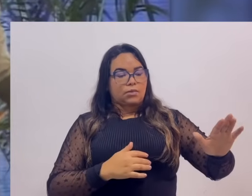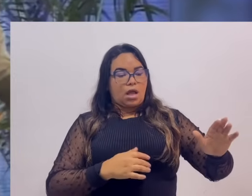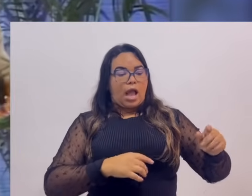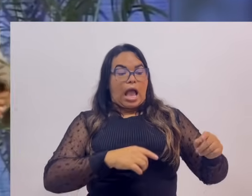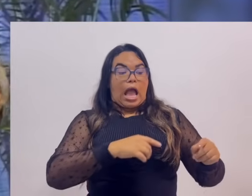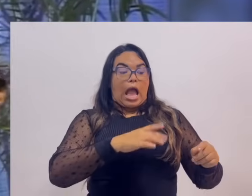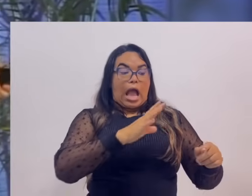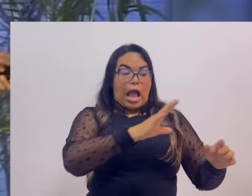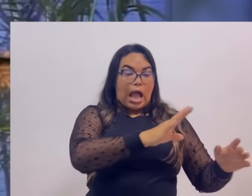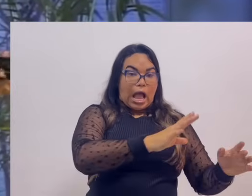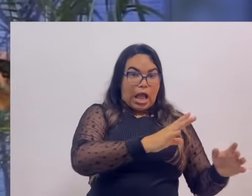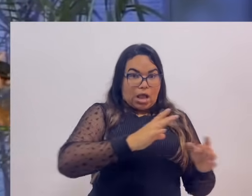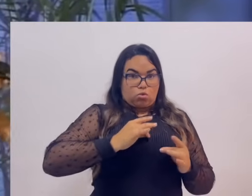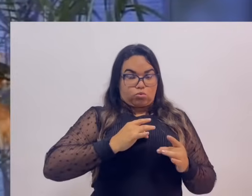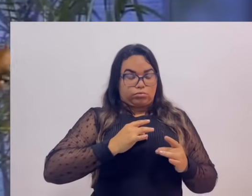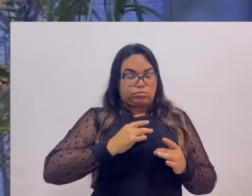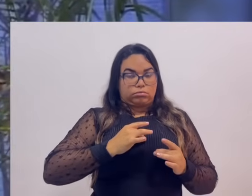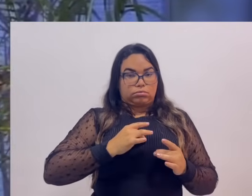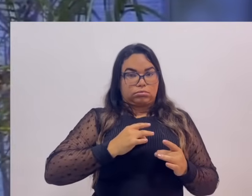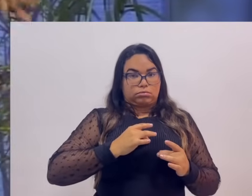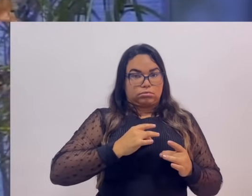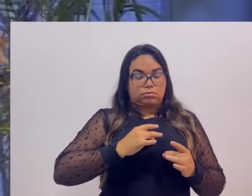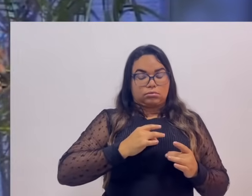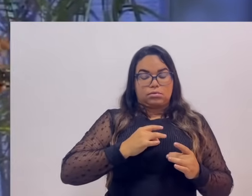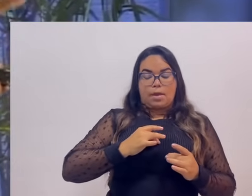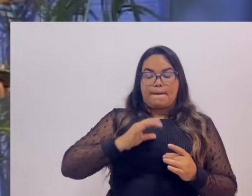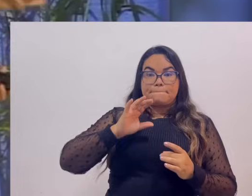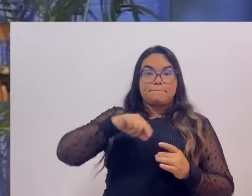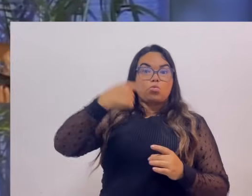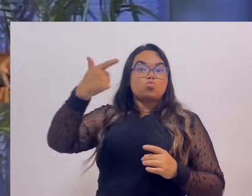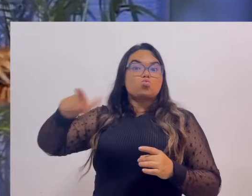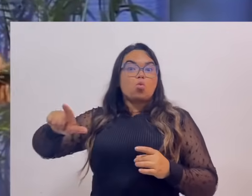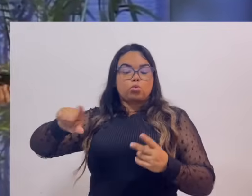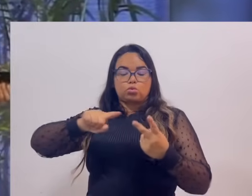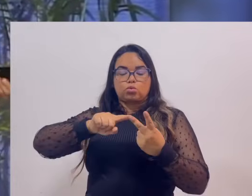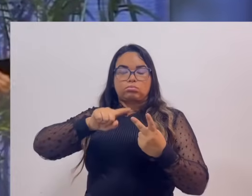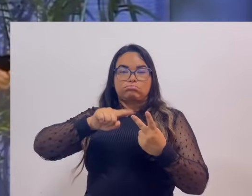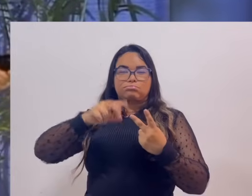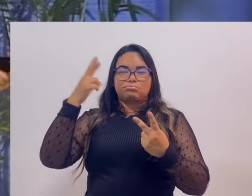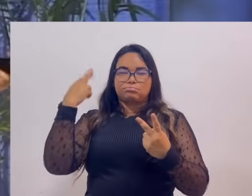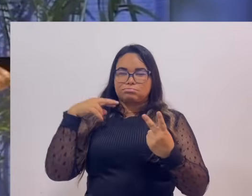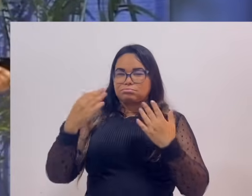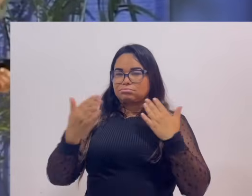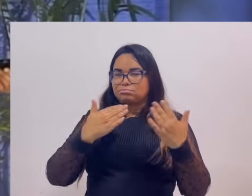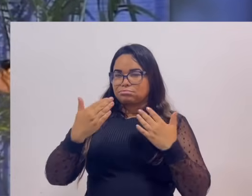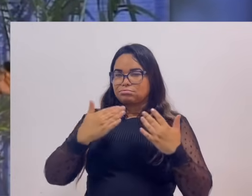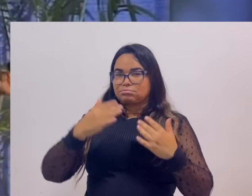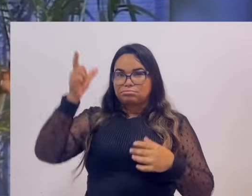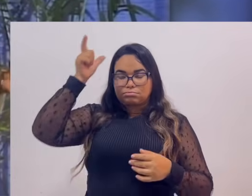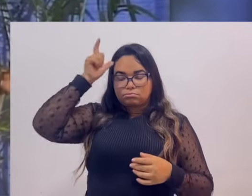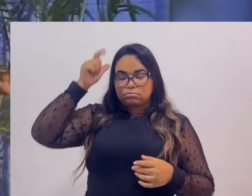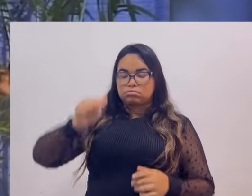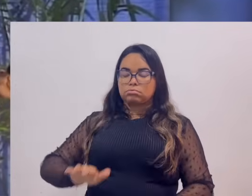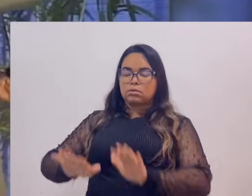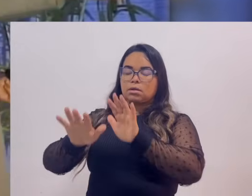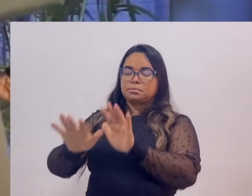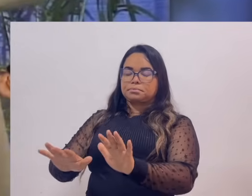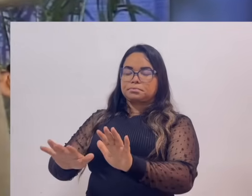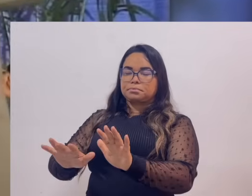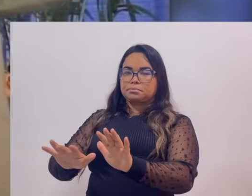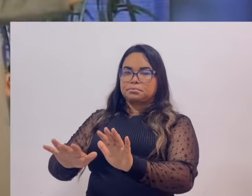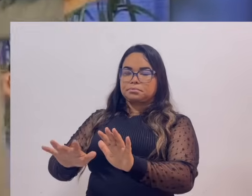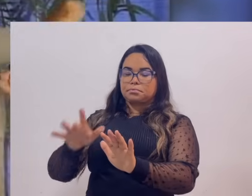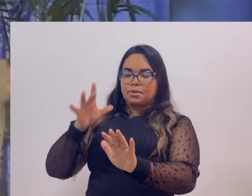é transferido para o bode emissário Azazel que significa Lúcifer e ele um dia pagará o preço pelos